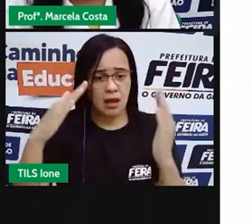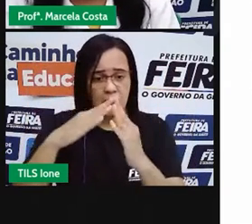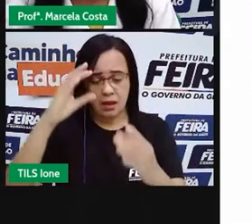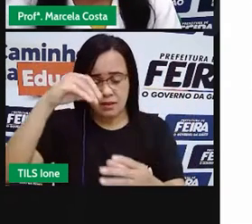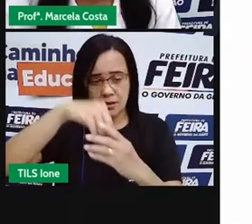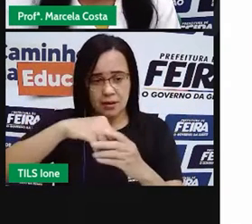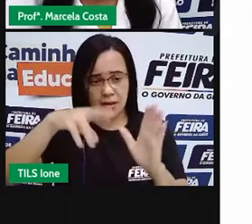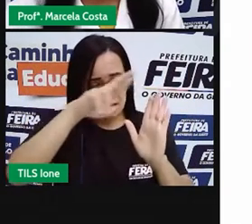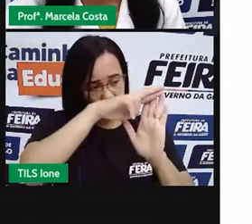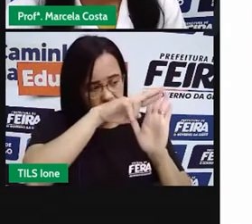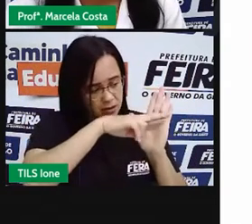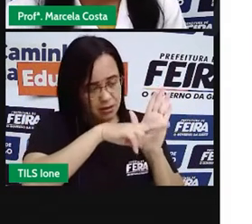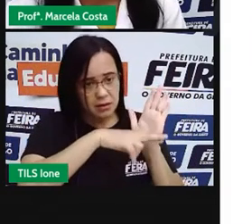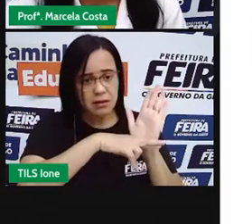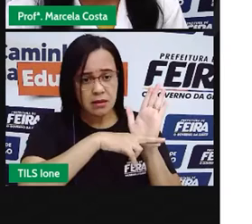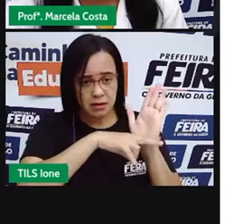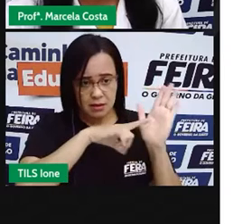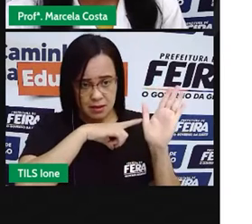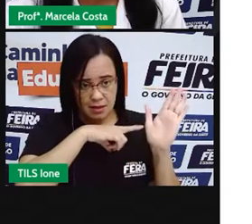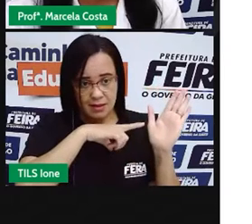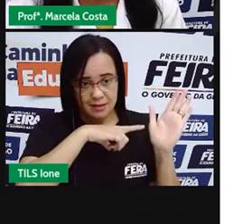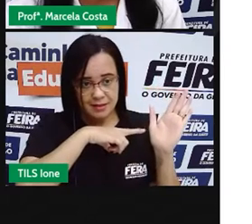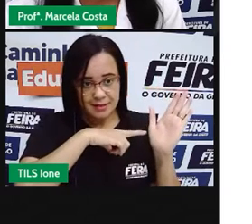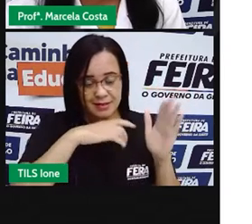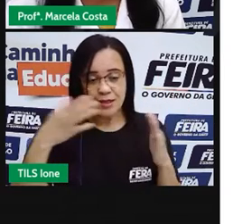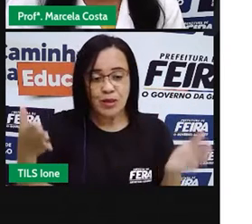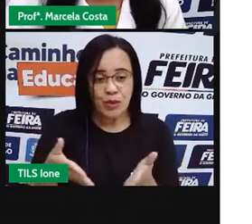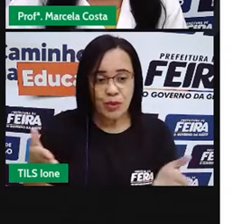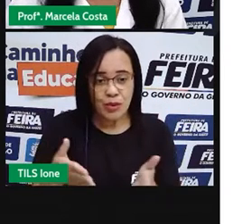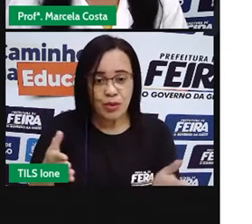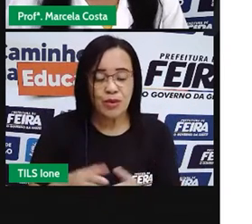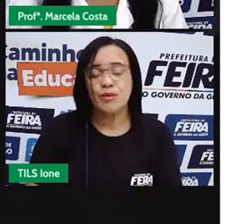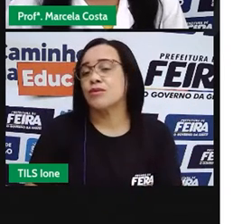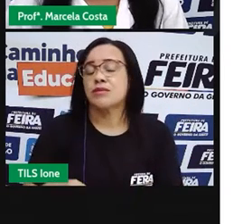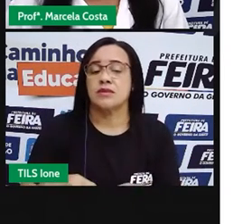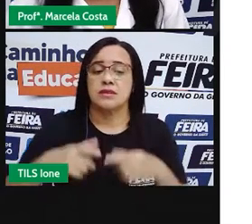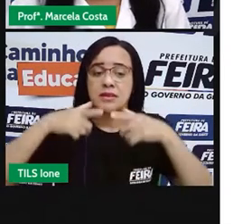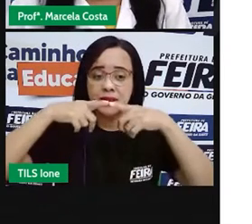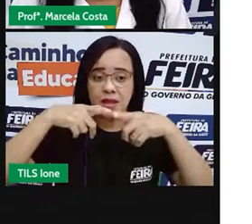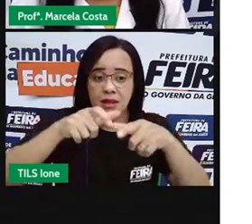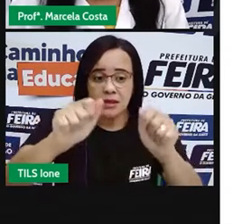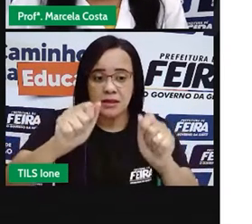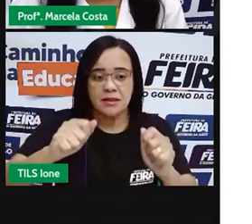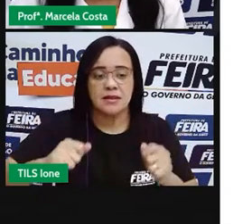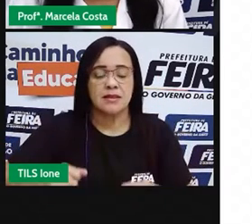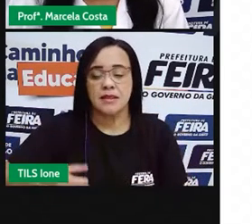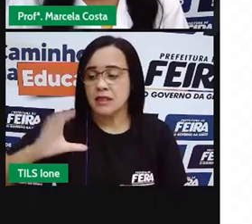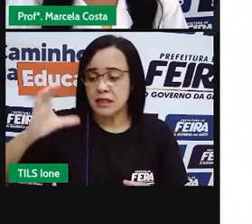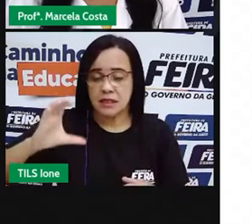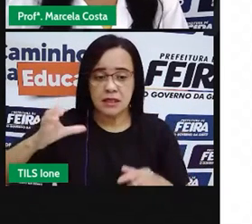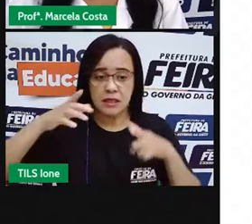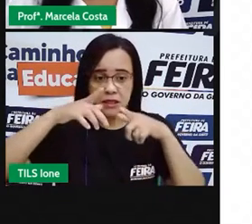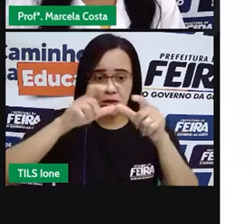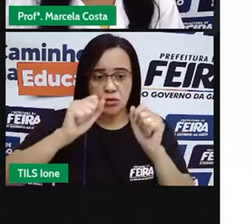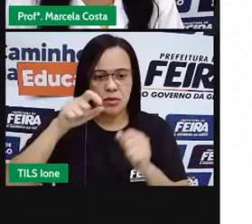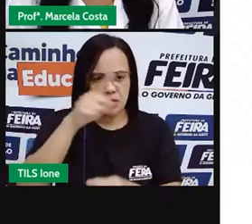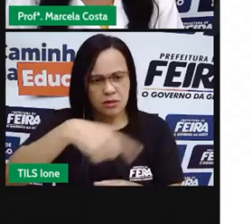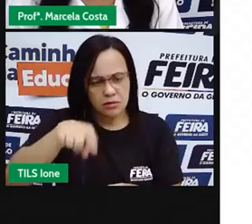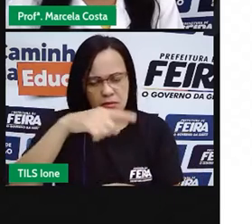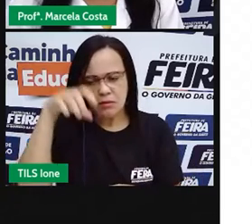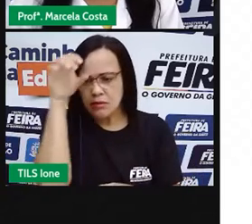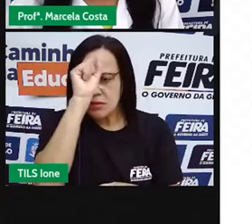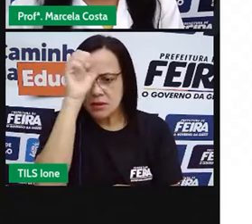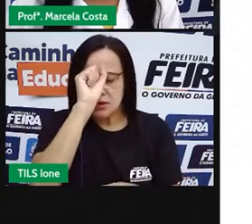a o oginal de vocês vão aprender